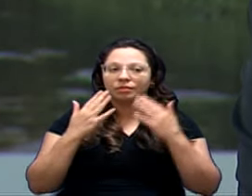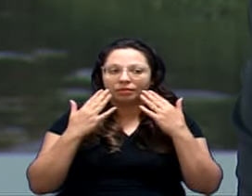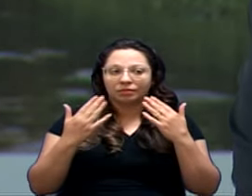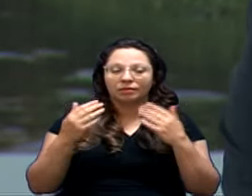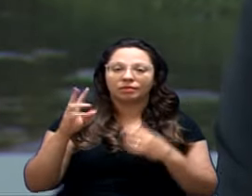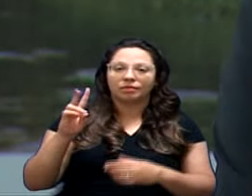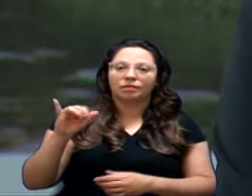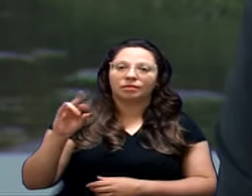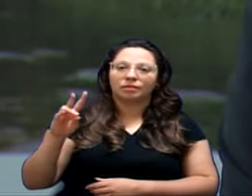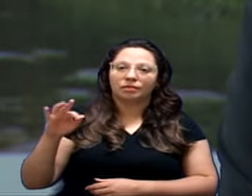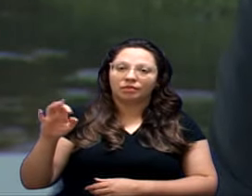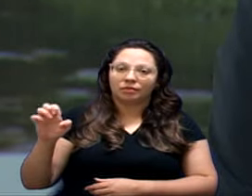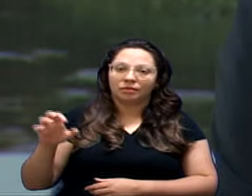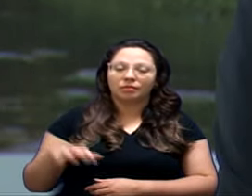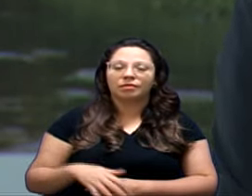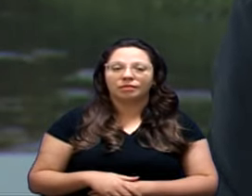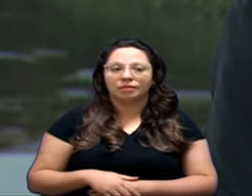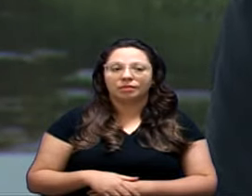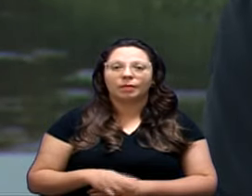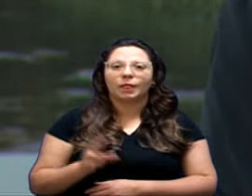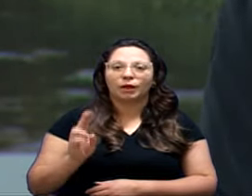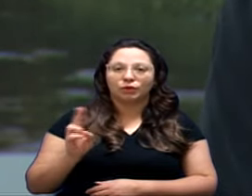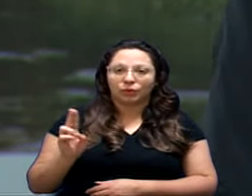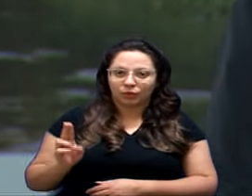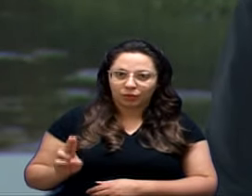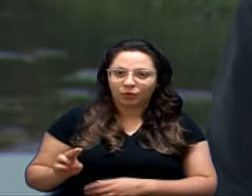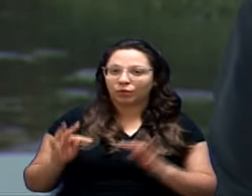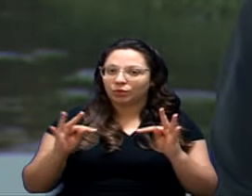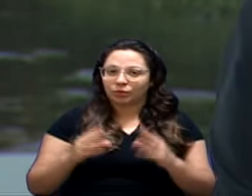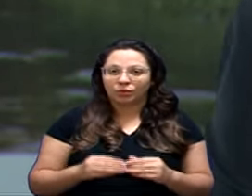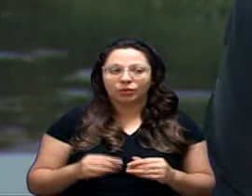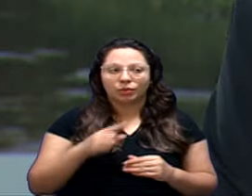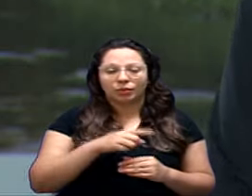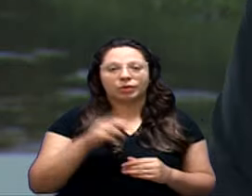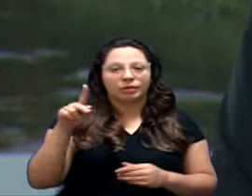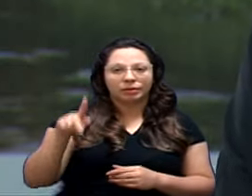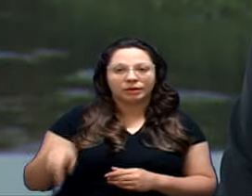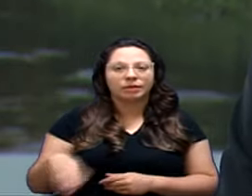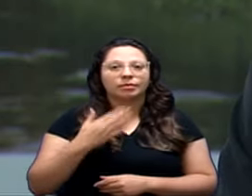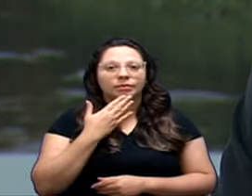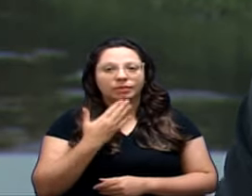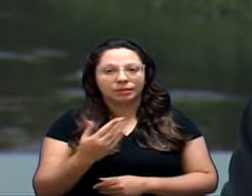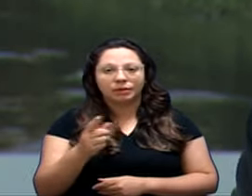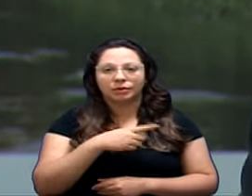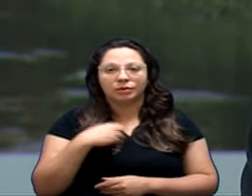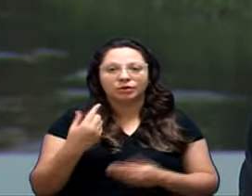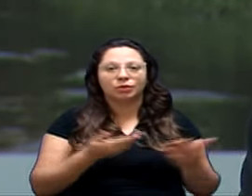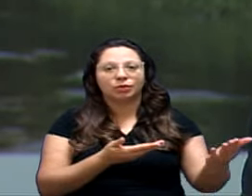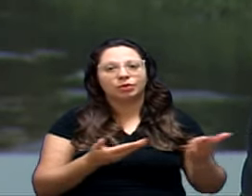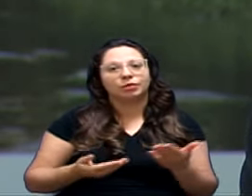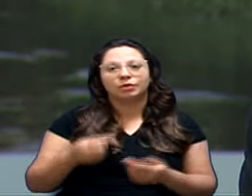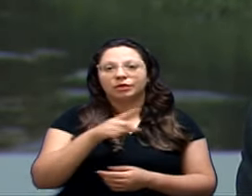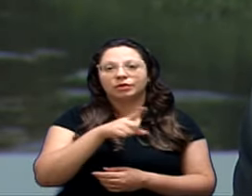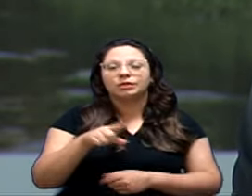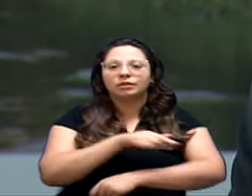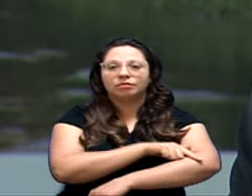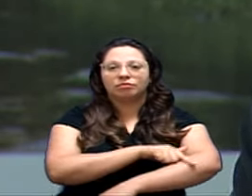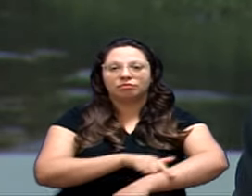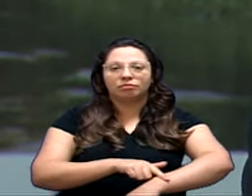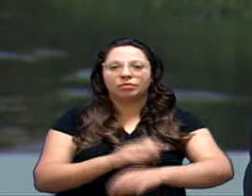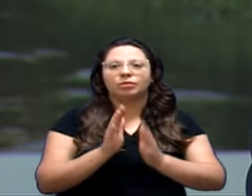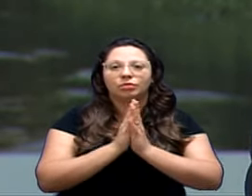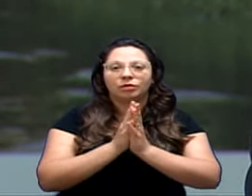senora Viviane Vieira Atendendo o pedido do presidente dessa mesa convidamos todos para osição de respeito